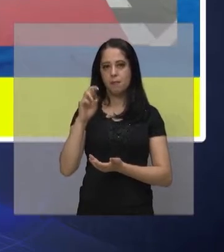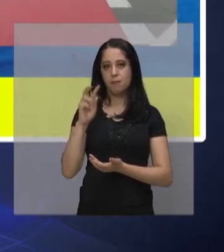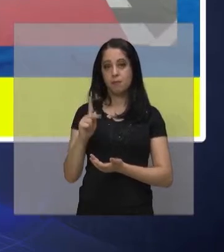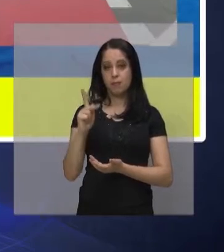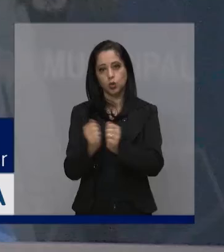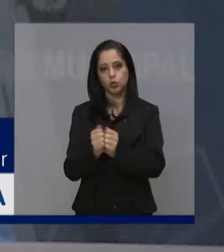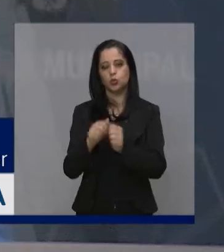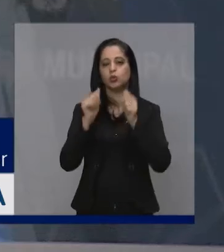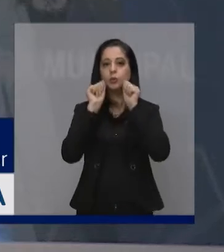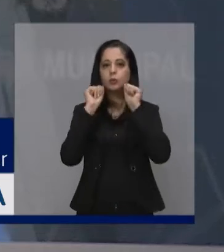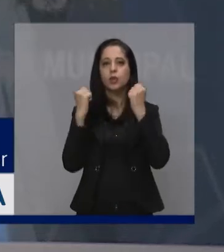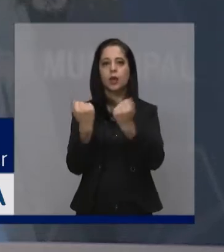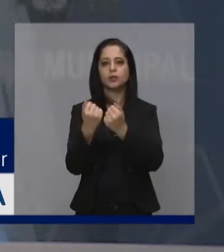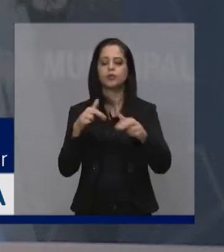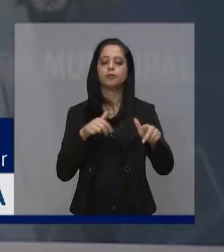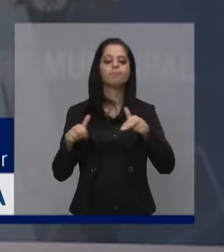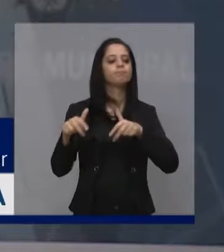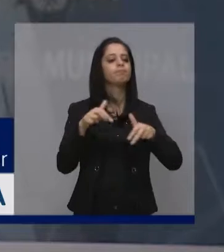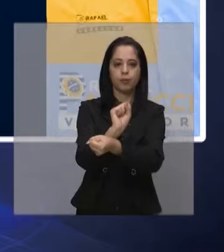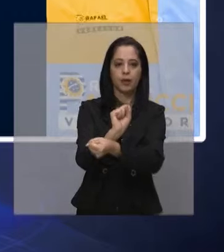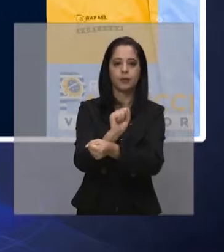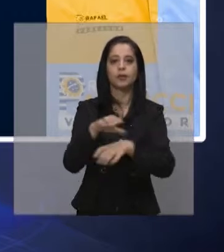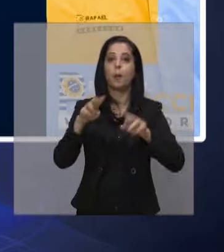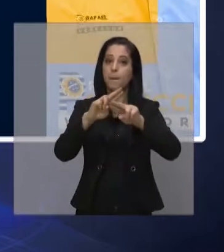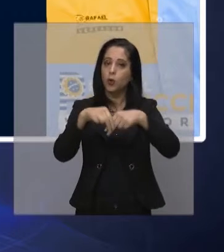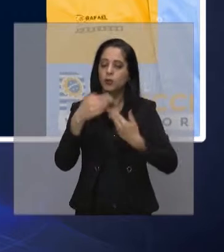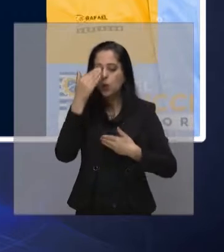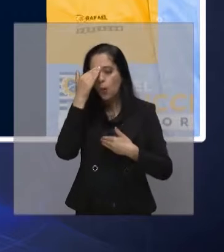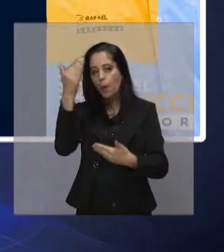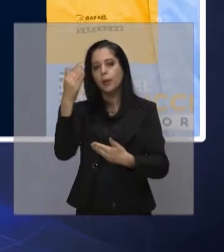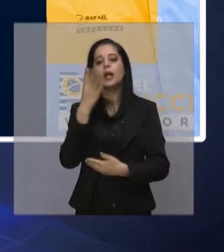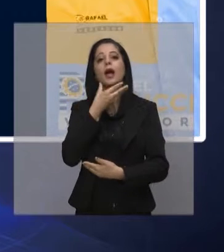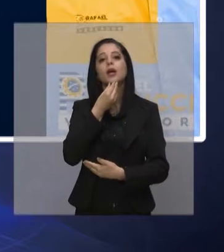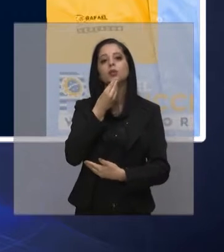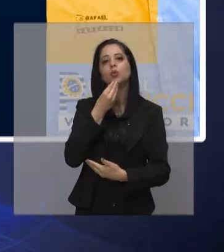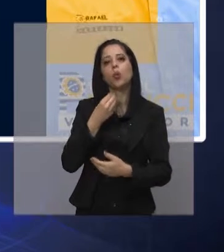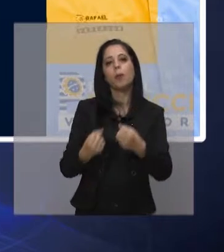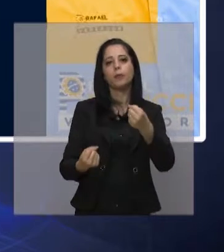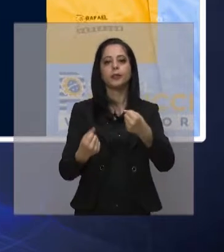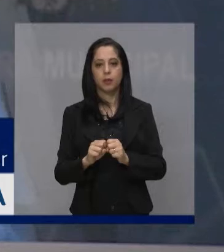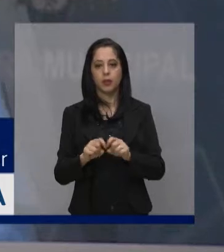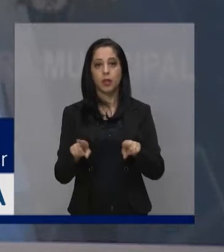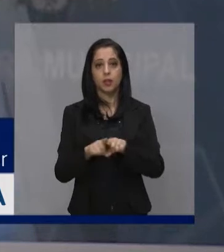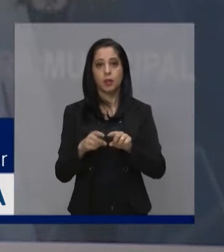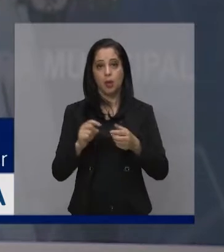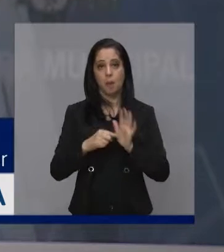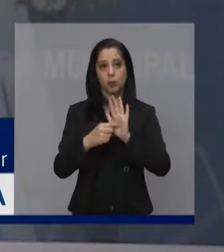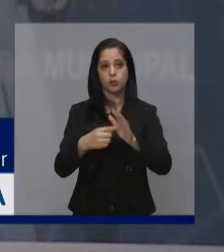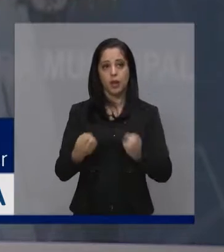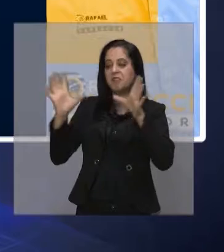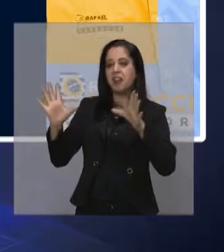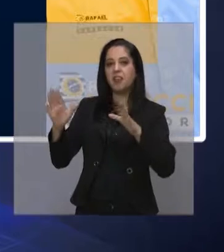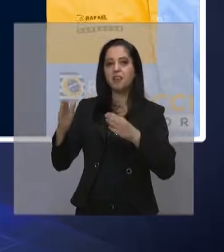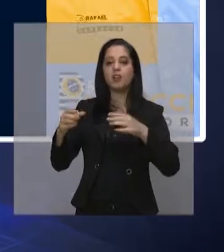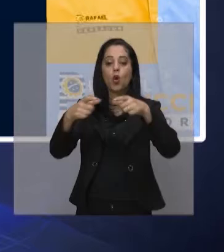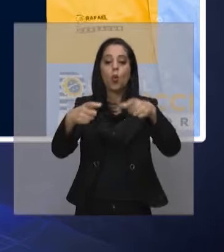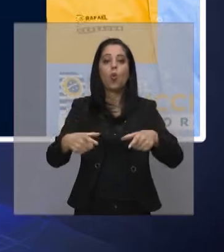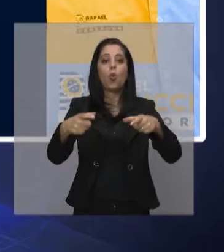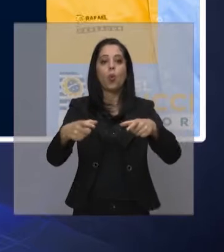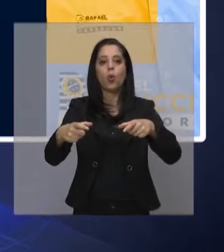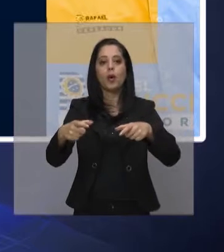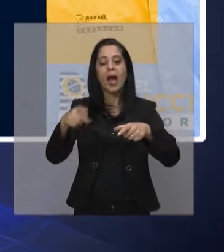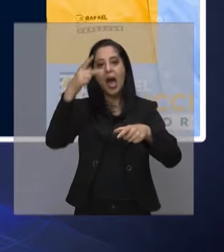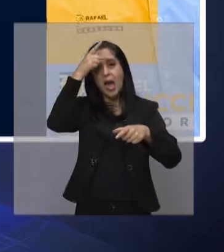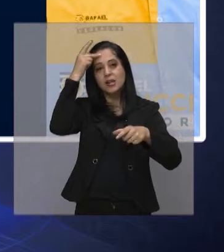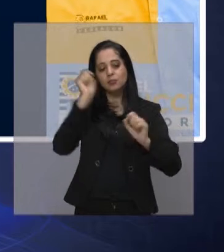região norte. Já o vereador Rafael Pascucci abordou o trabalho de fiscalização em São José, assim como ações de saúde e